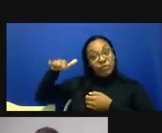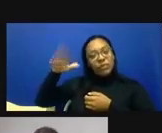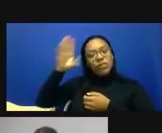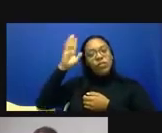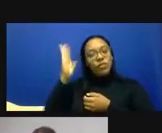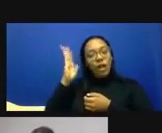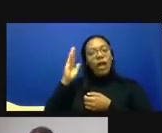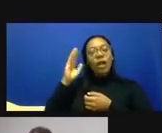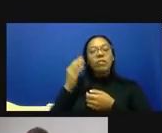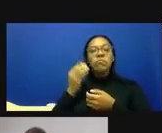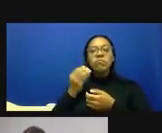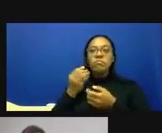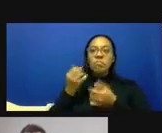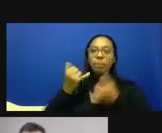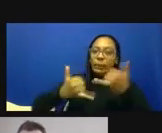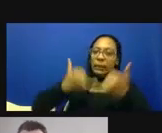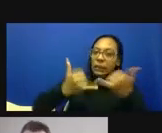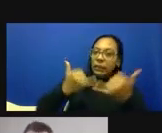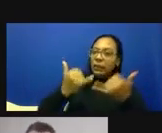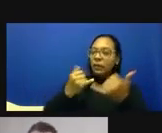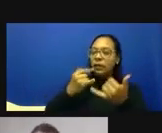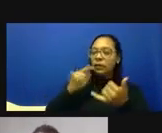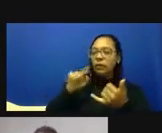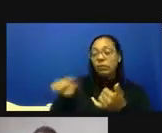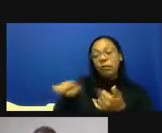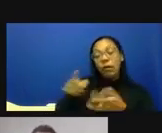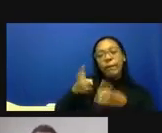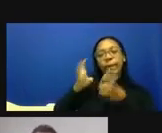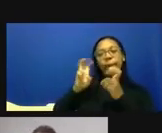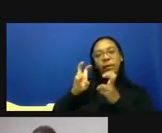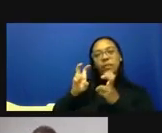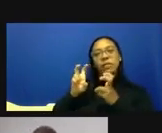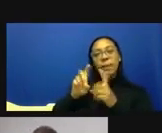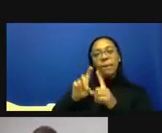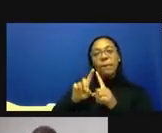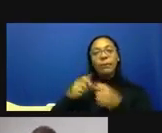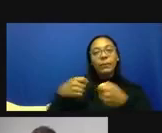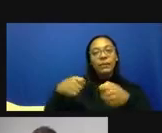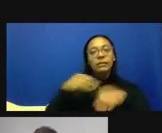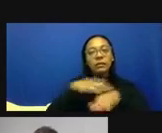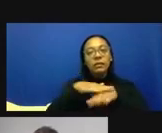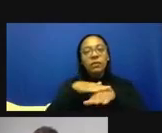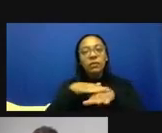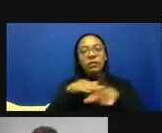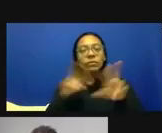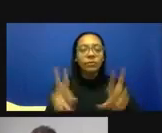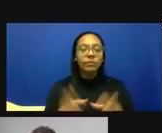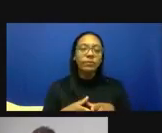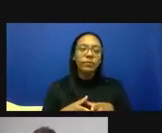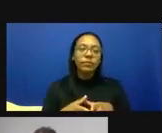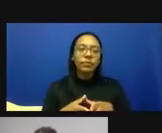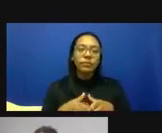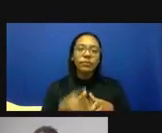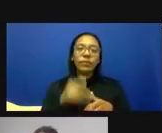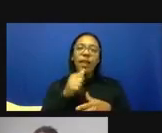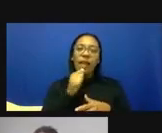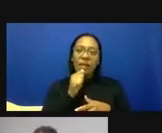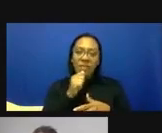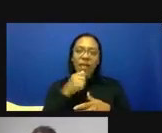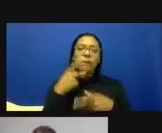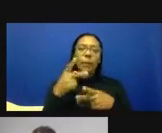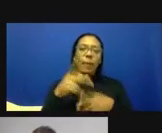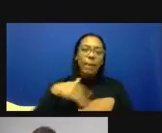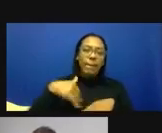indícios, e aí a gente precisa falar sobre isso, né? Ainda indo mais longe, no caso